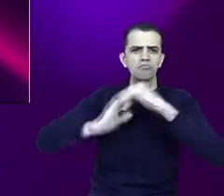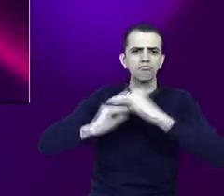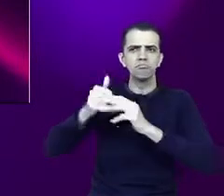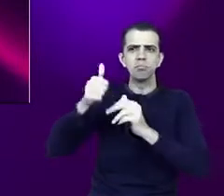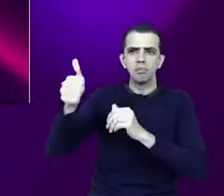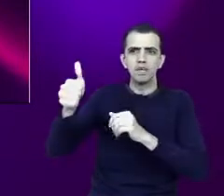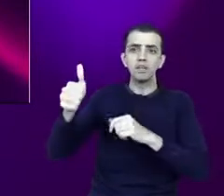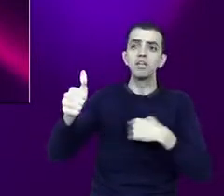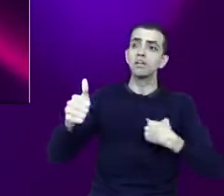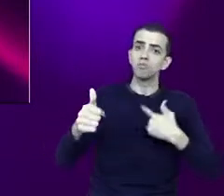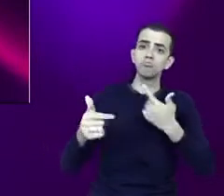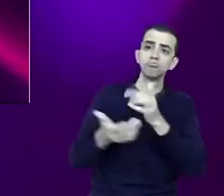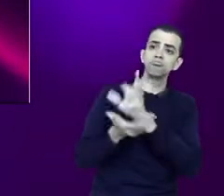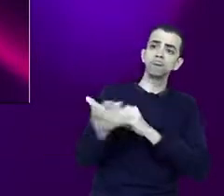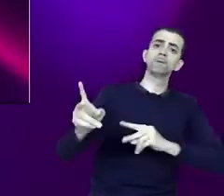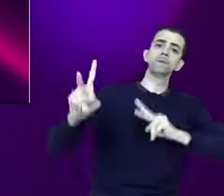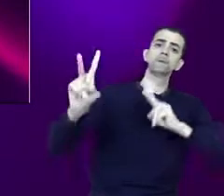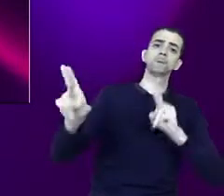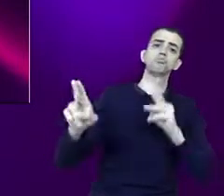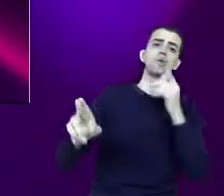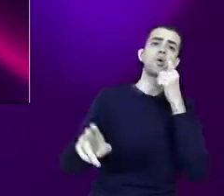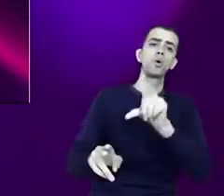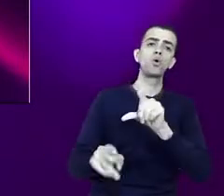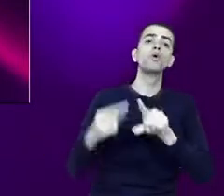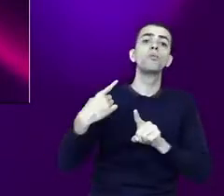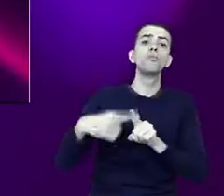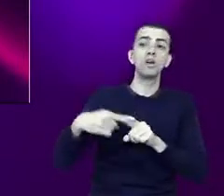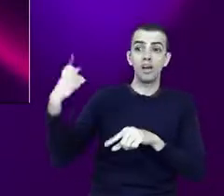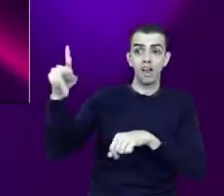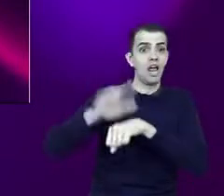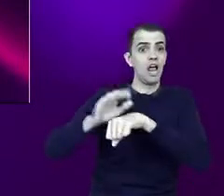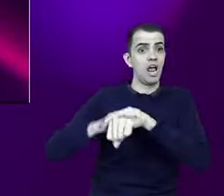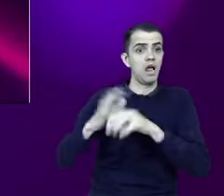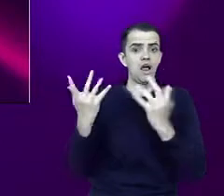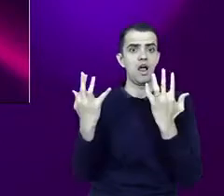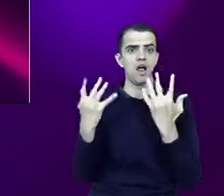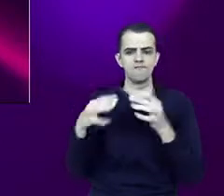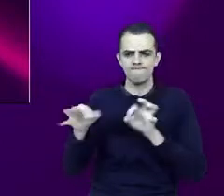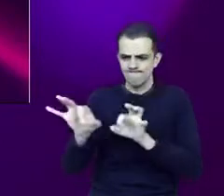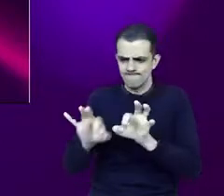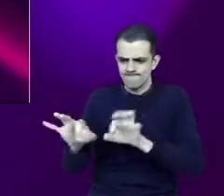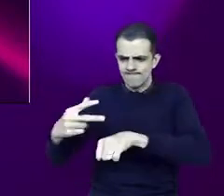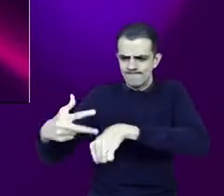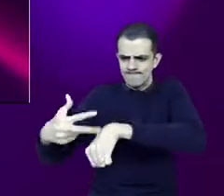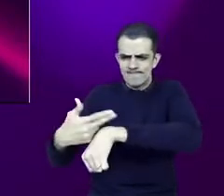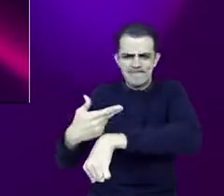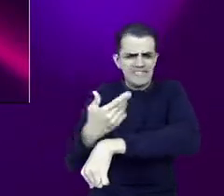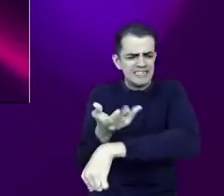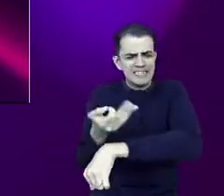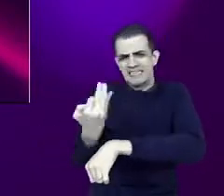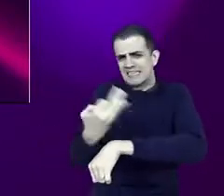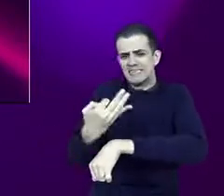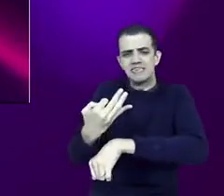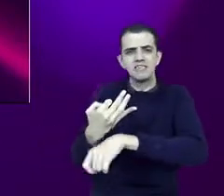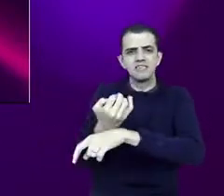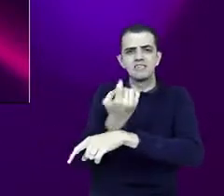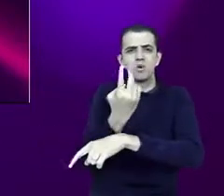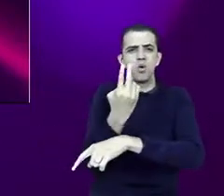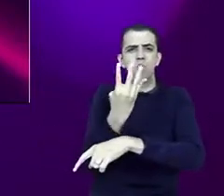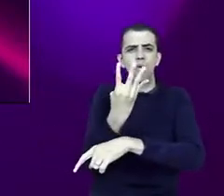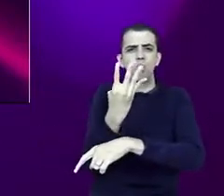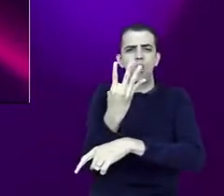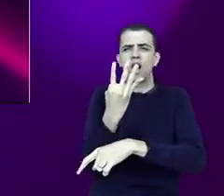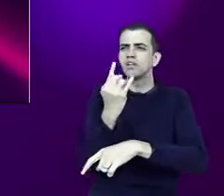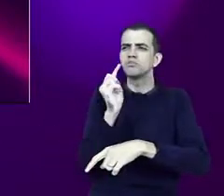o posicionamento que uma mão hiper treinada tem. Então, um cirurgião com hiper expertise, 4, 5, 6 mil próteses, às